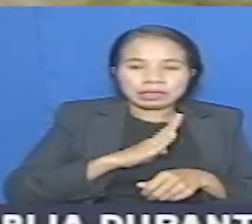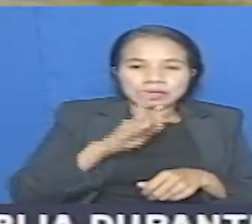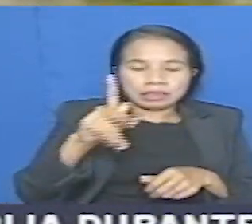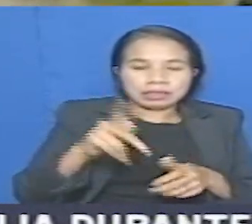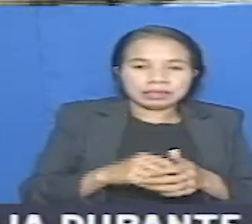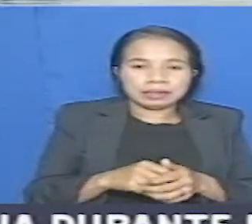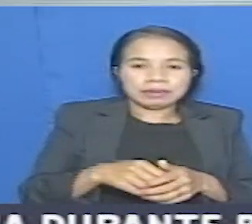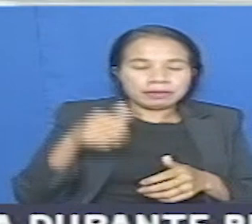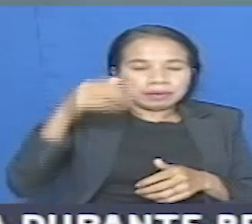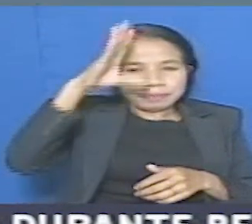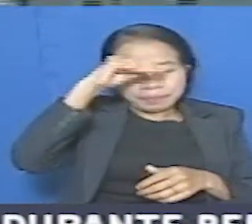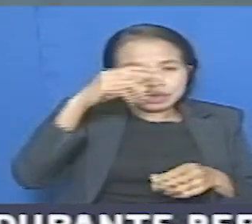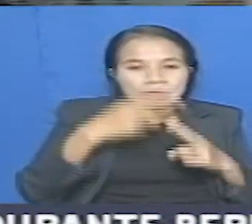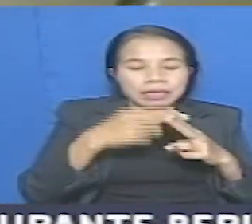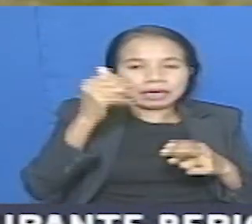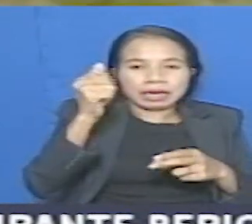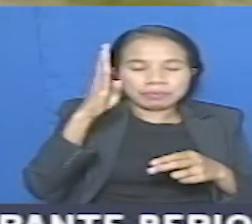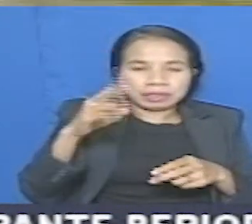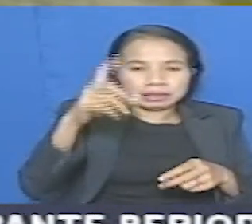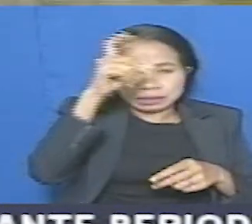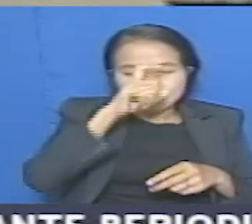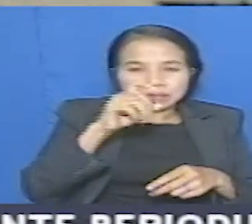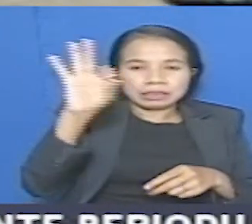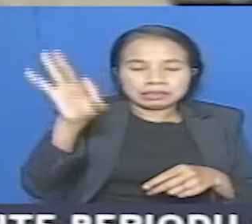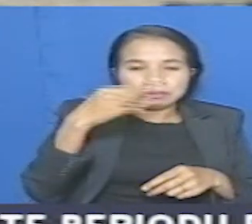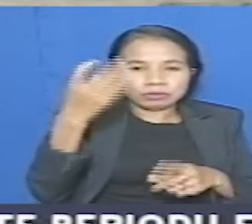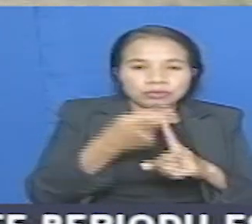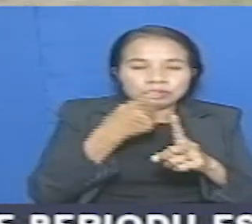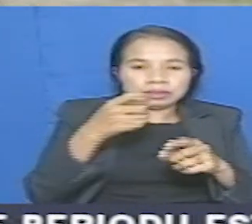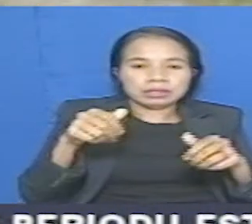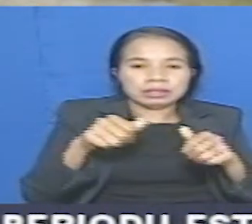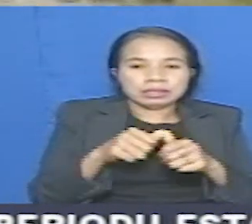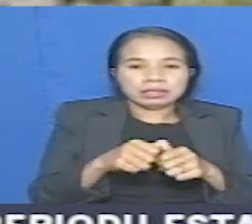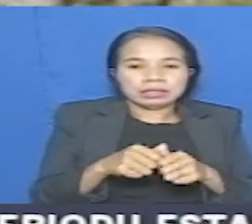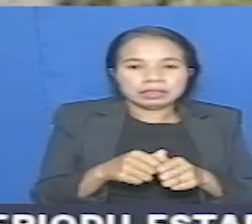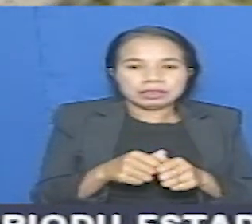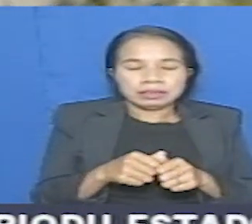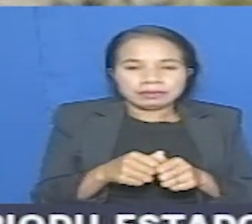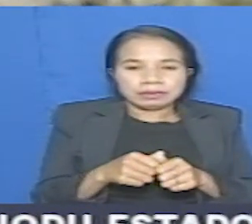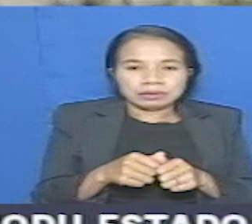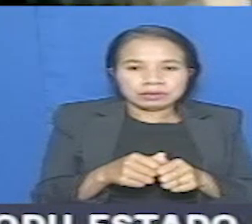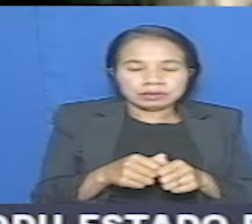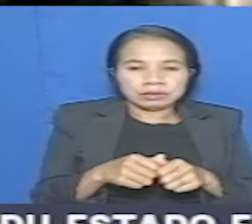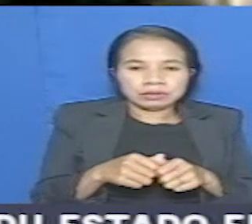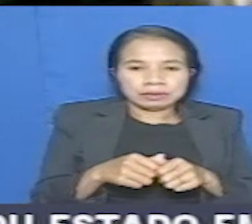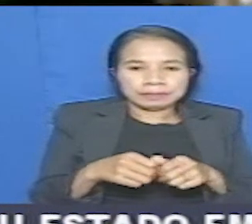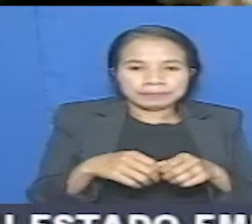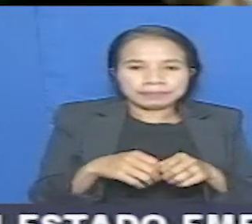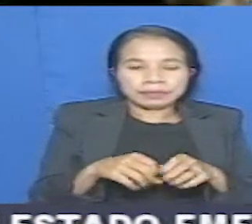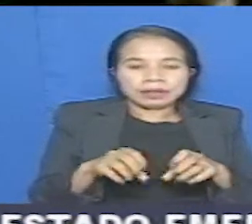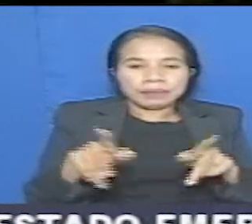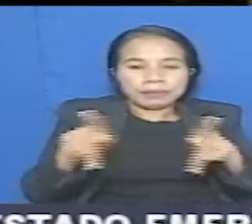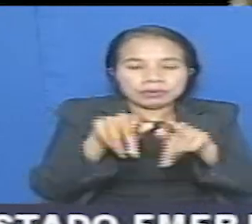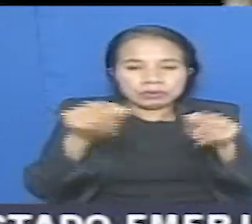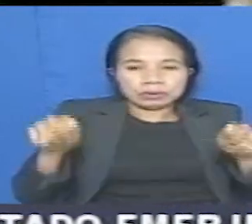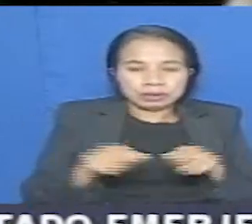COVID-19 mane inicial AB tinan Sanurusinsia, mai husi aldea biaboro suku genulai posto